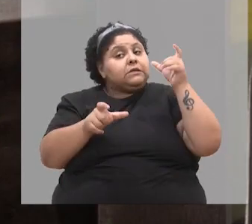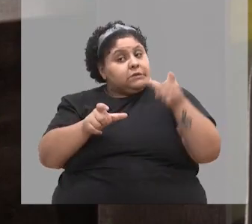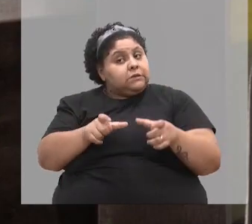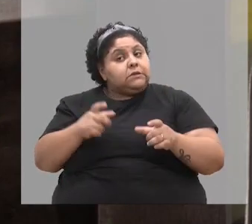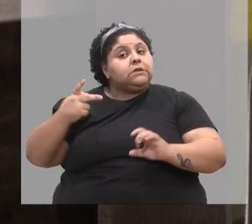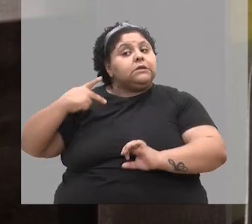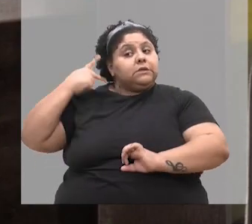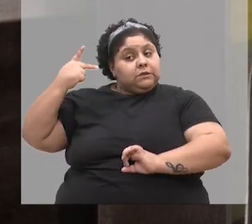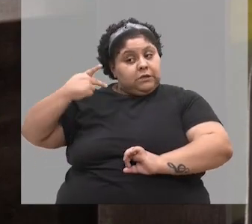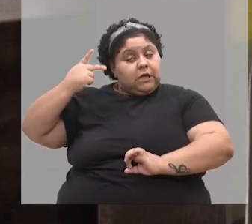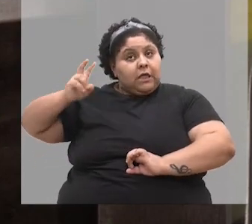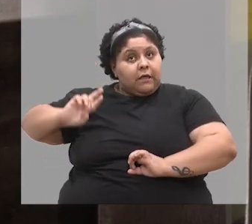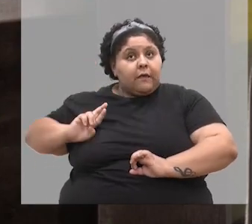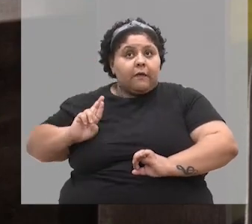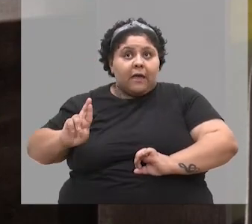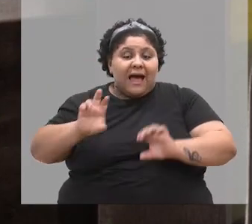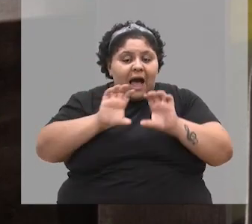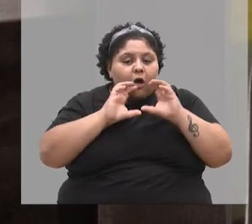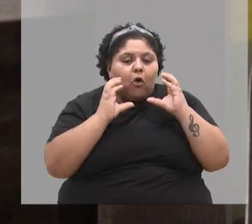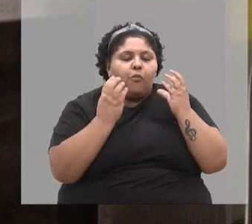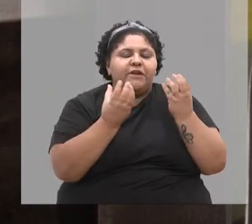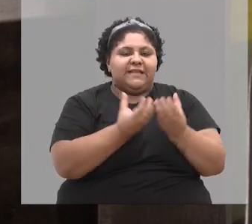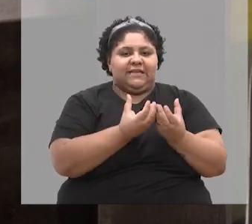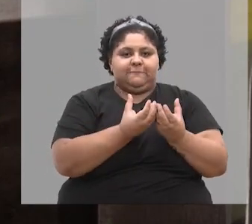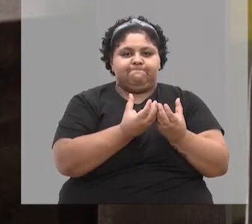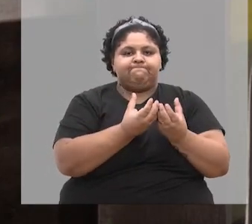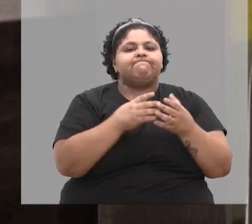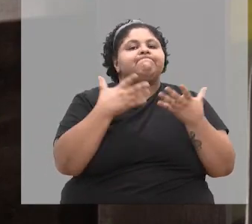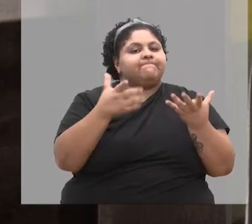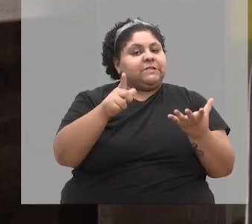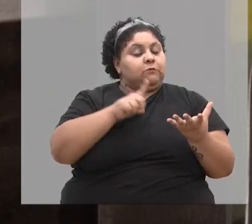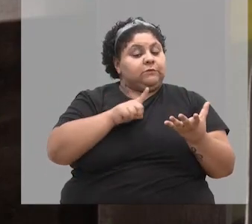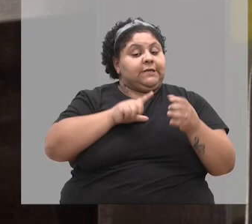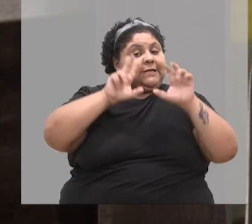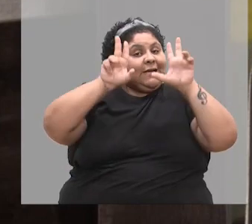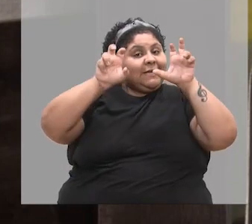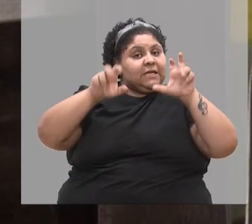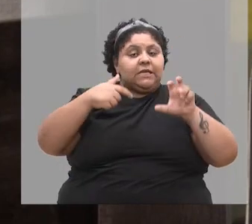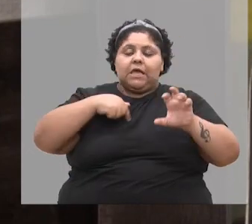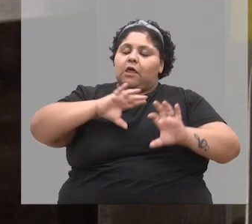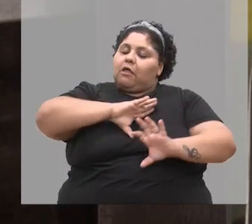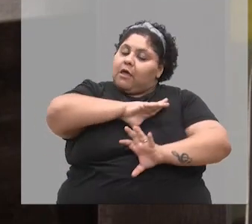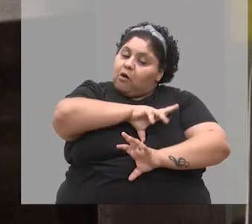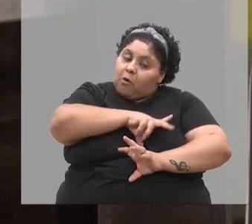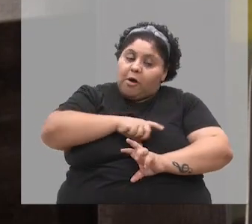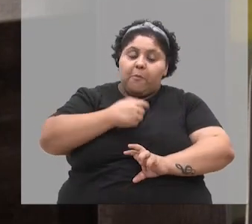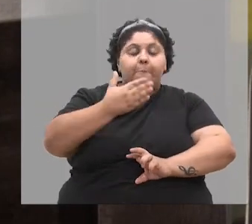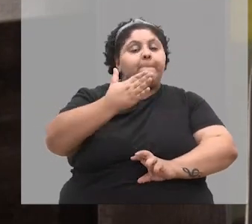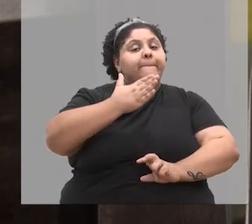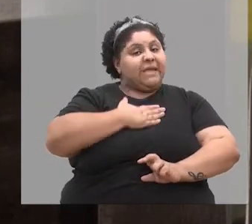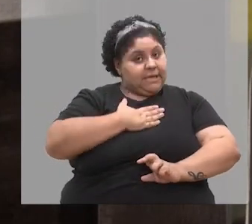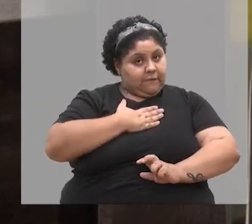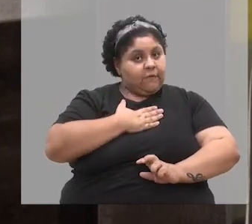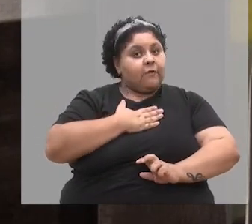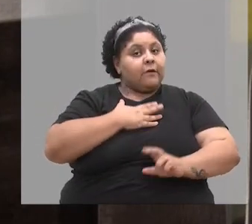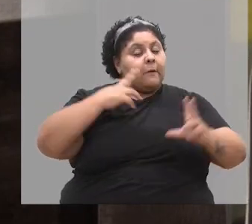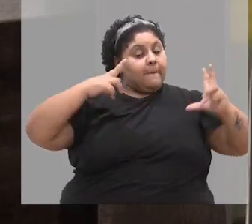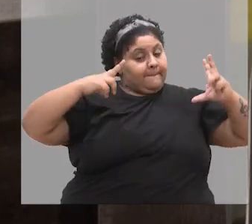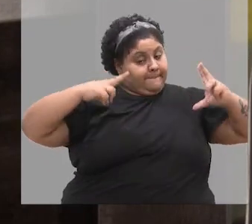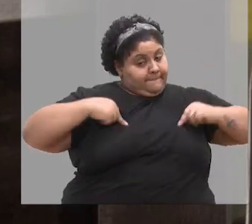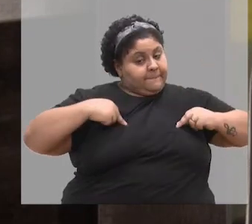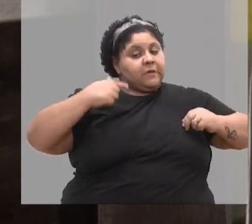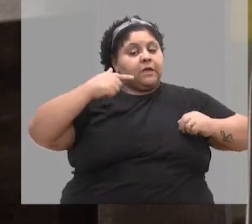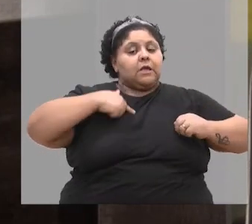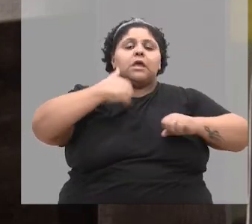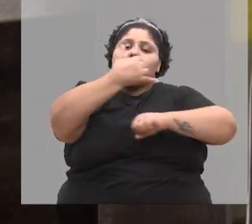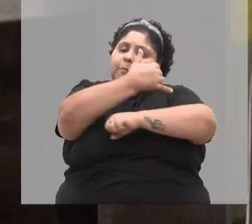tenham consciência, que o vereador, ele representa a comunidade. Então, tem pautas que eu amo, que são minhas, né,